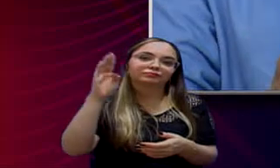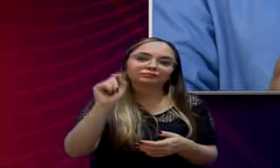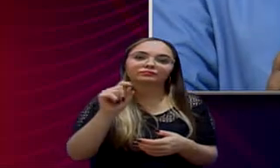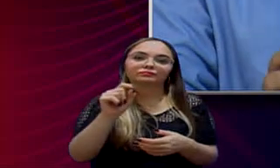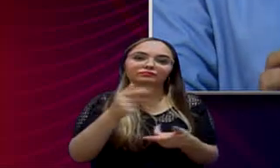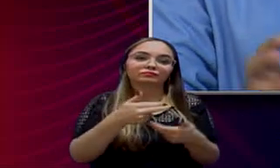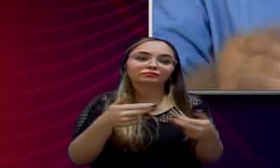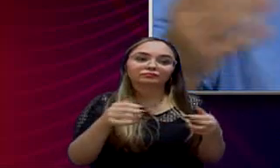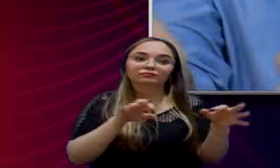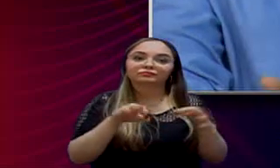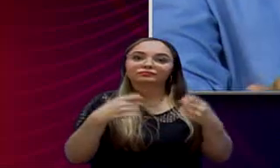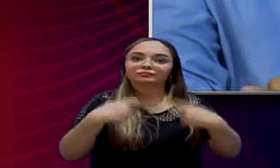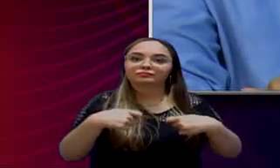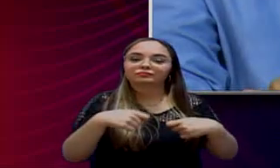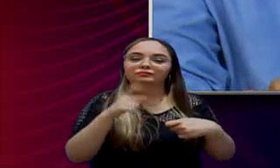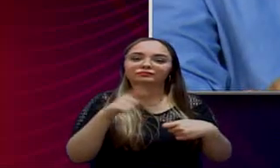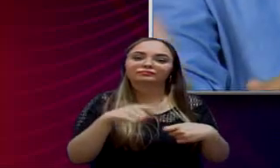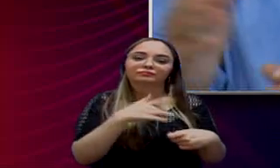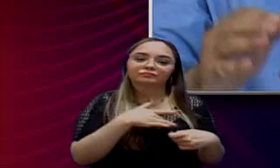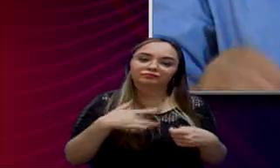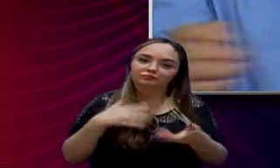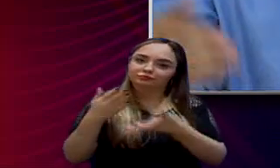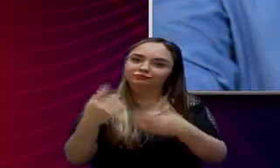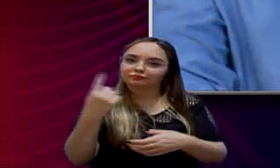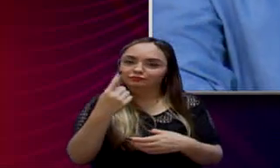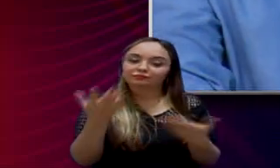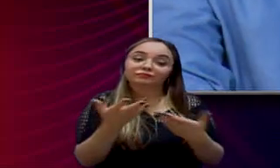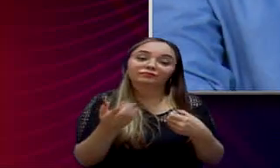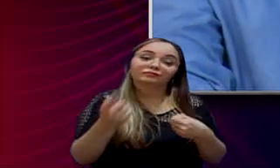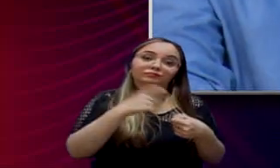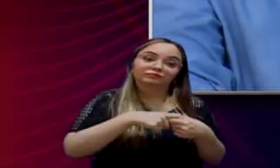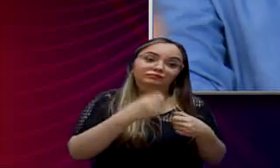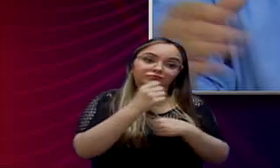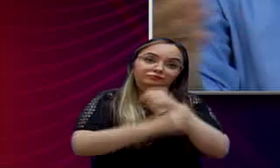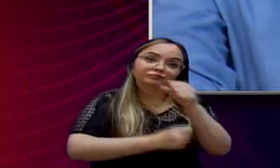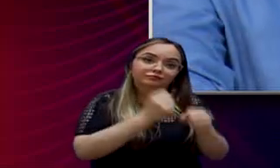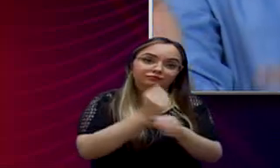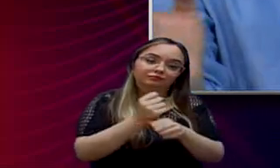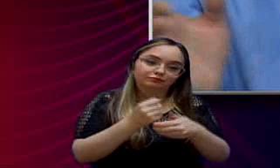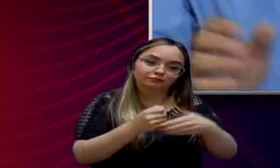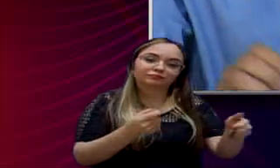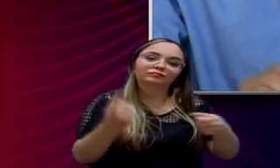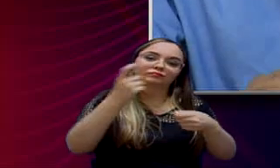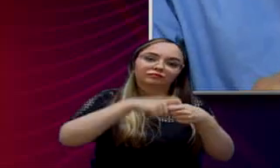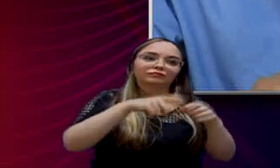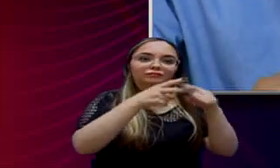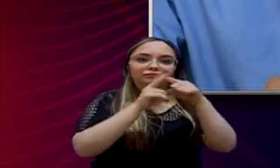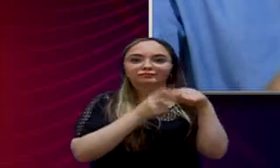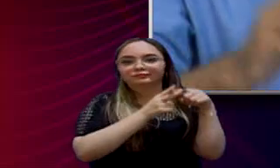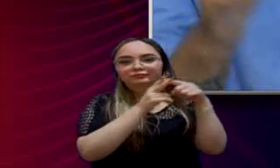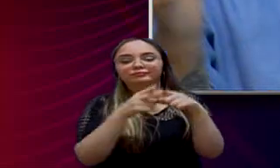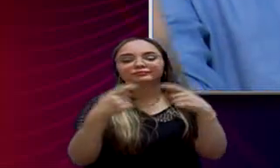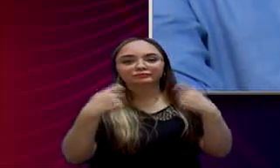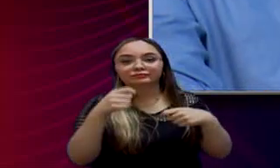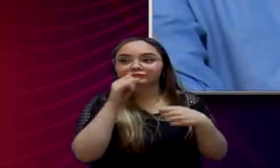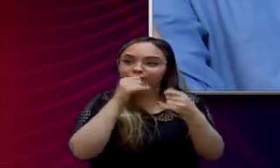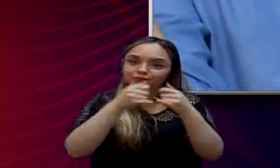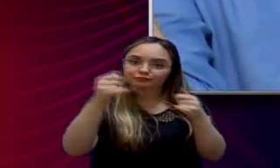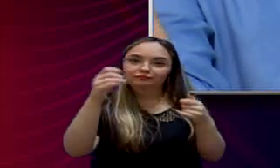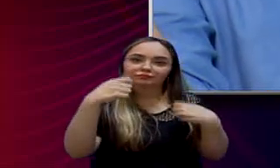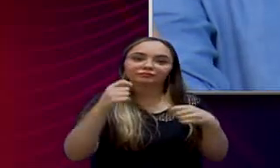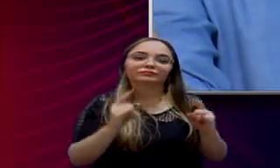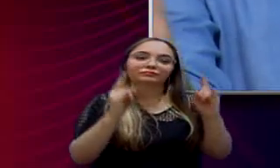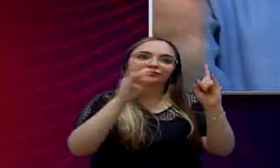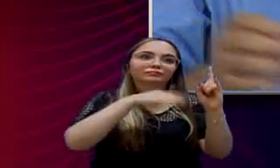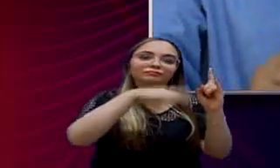que foi a de tratar a saúde e agora retomar a partir do ano que vem a reforma uma vez que foi feita a reforma elétrica fica agora só